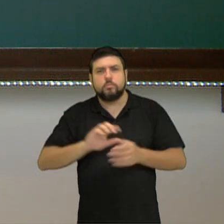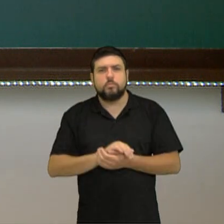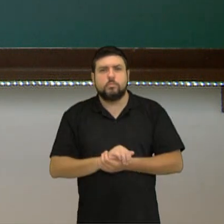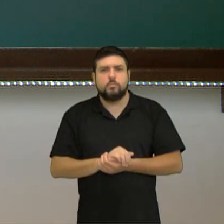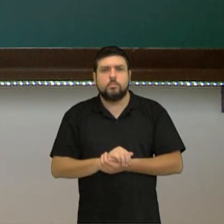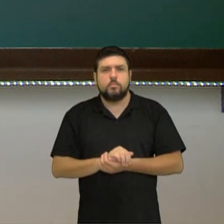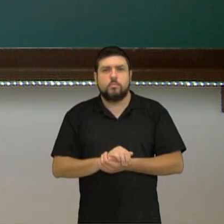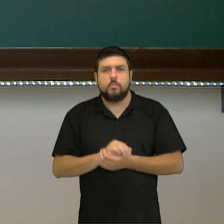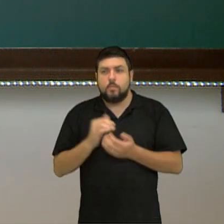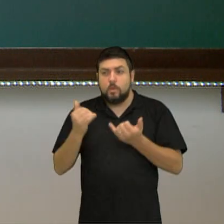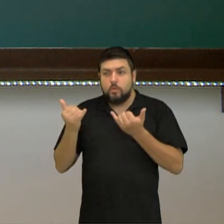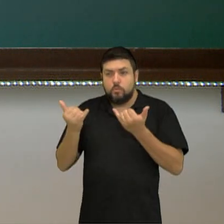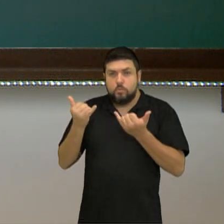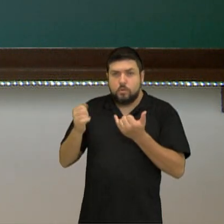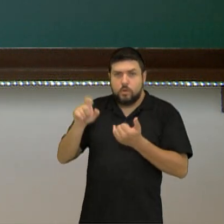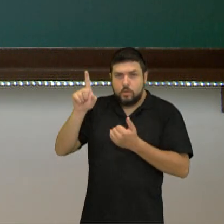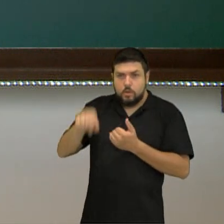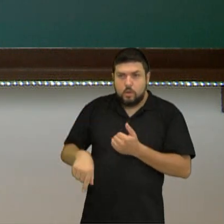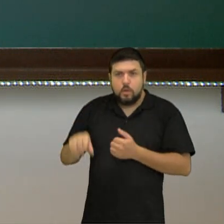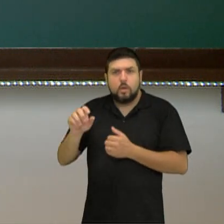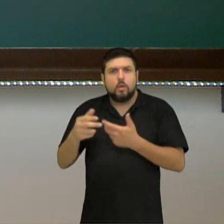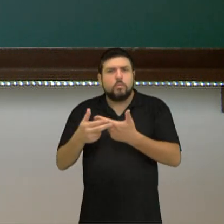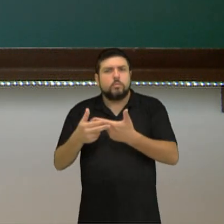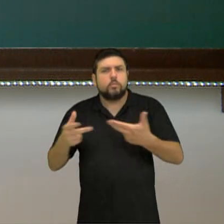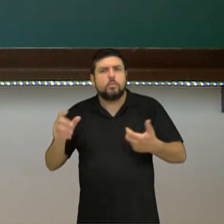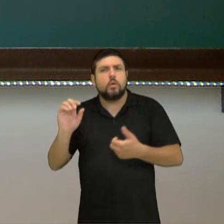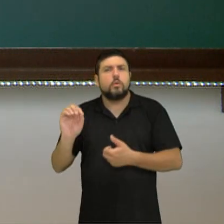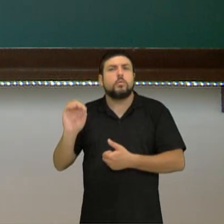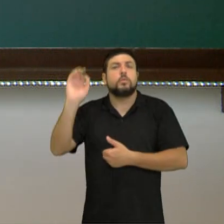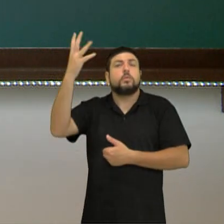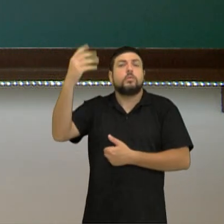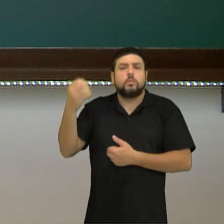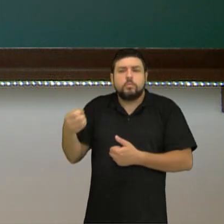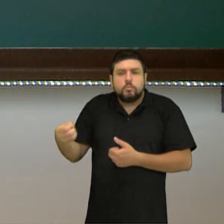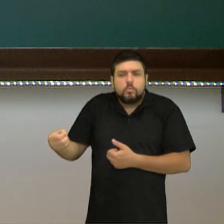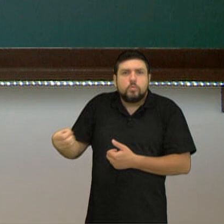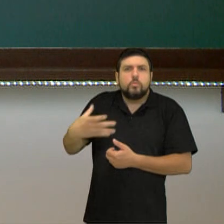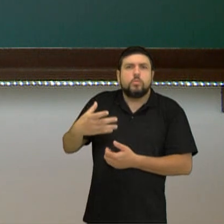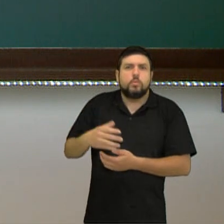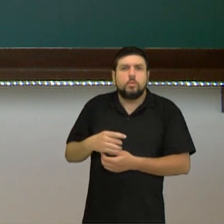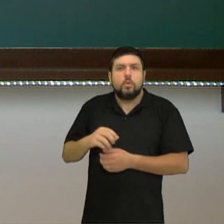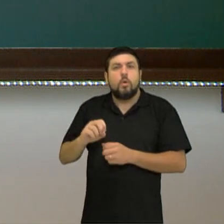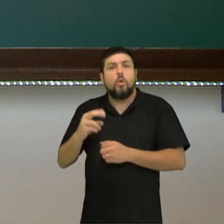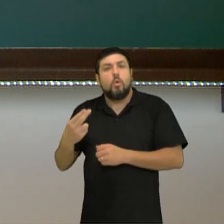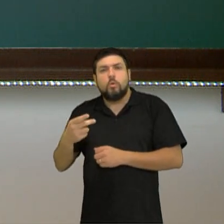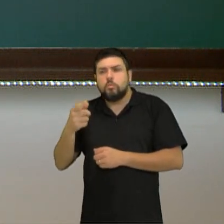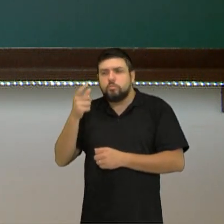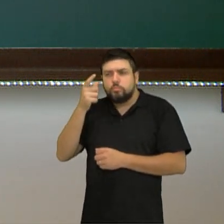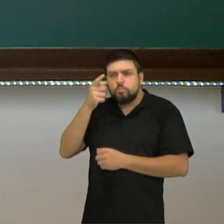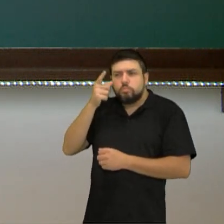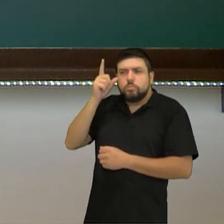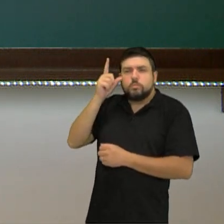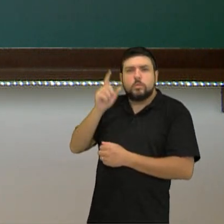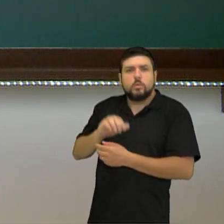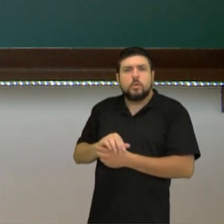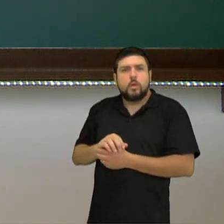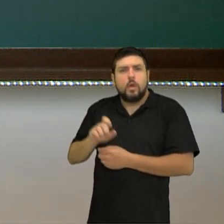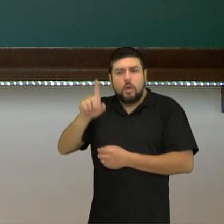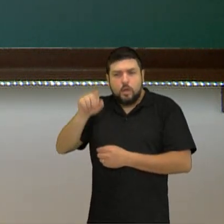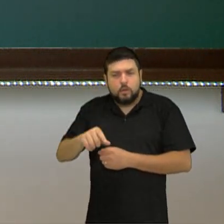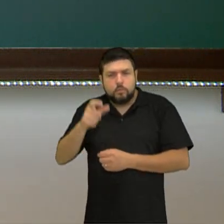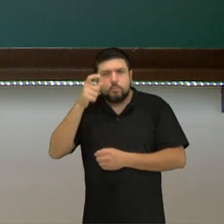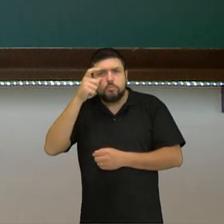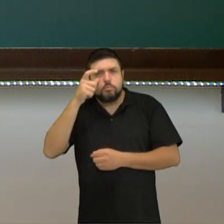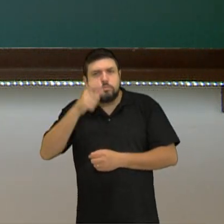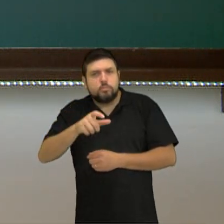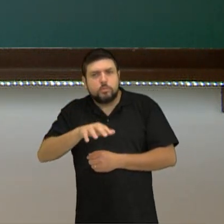em fatos inéditos, fatos imediatos, coisas que aconteceram no dia anterior e aí são de interesse